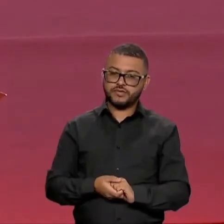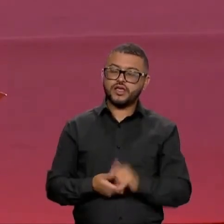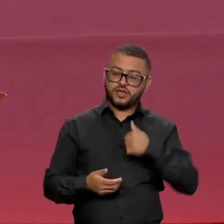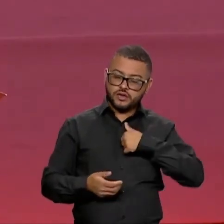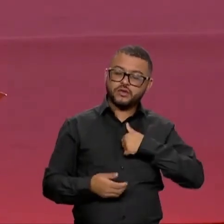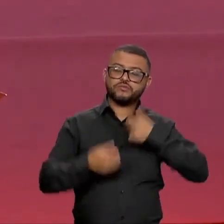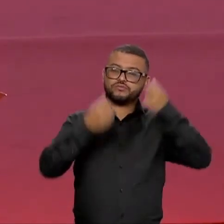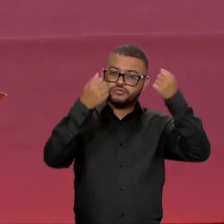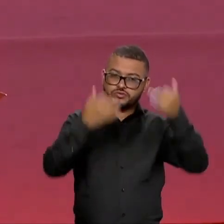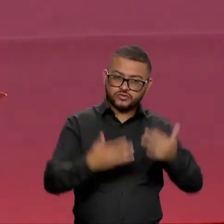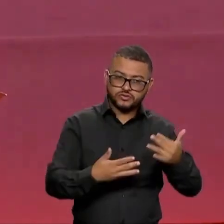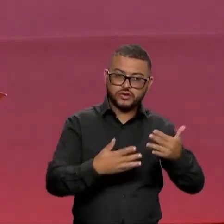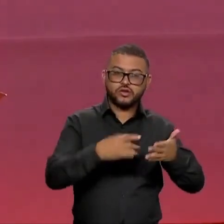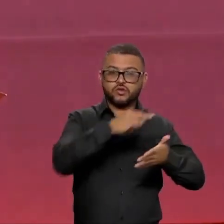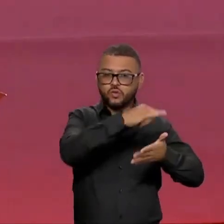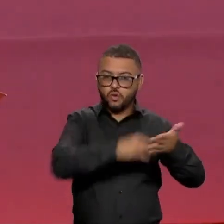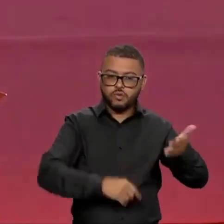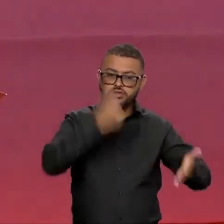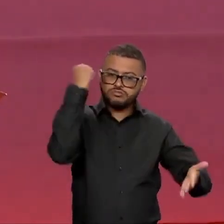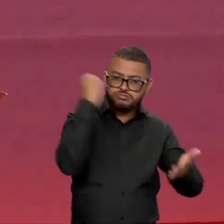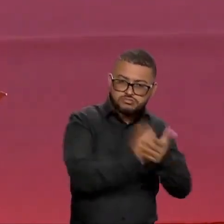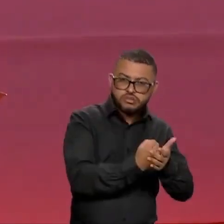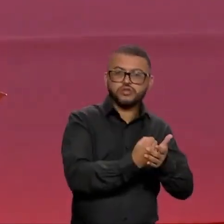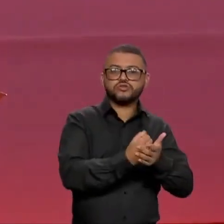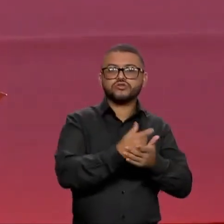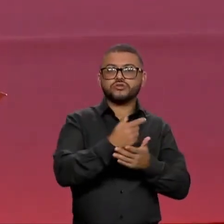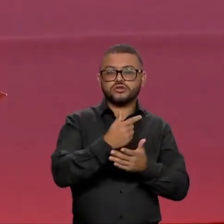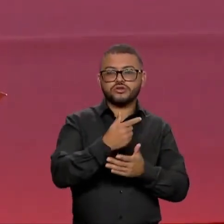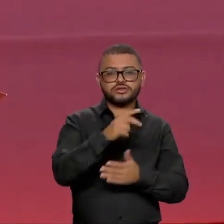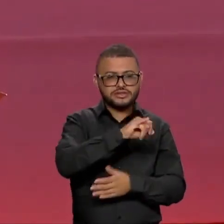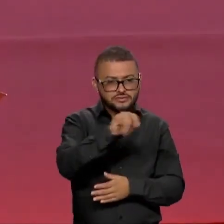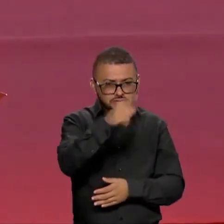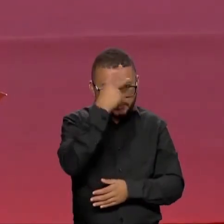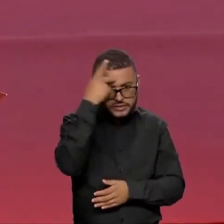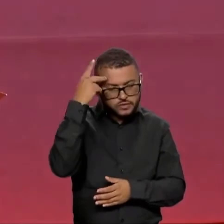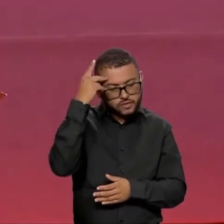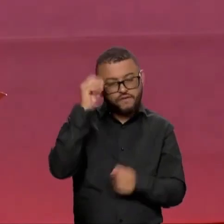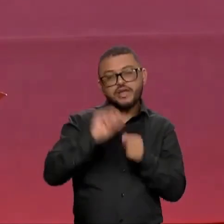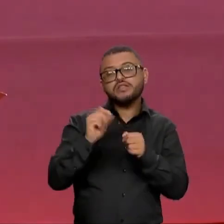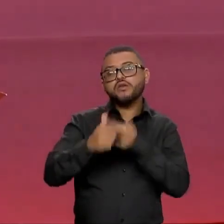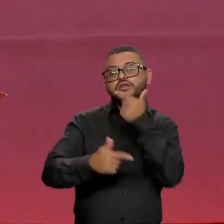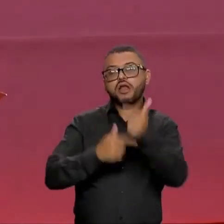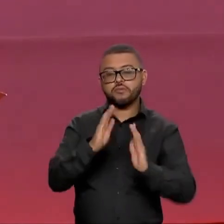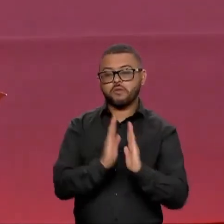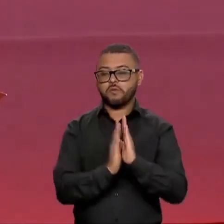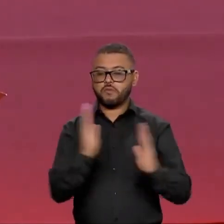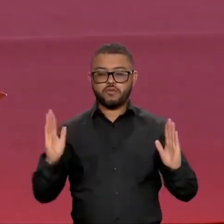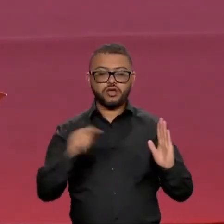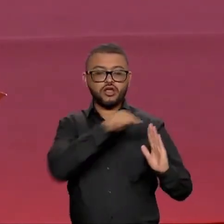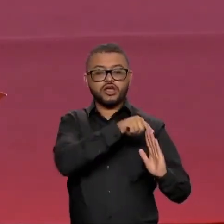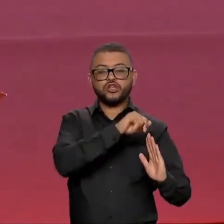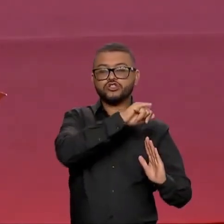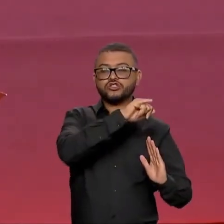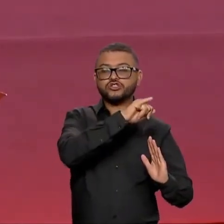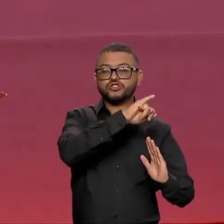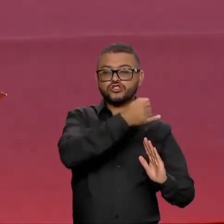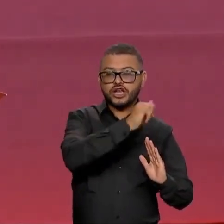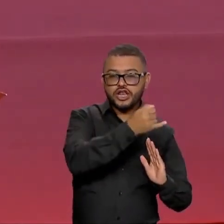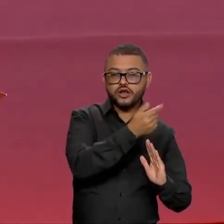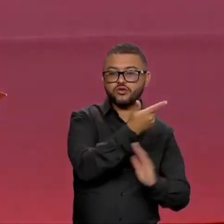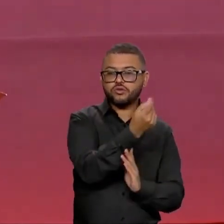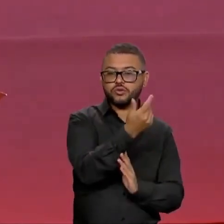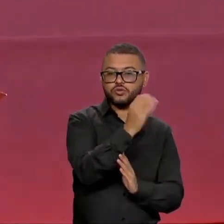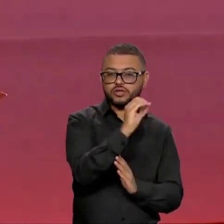ficasse registrado em cartório. E está registrado. Se alguém quiser saber o que foi feito de 1º de janeiro de